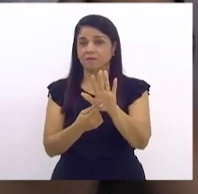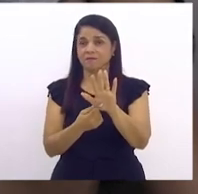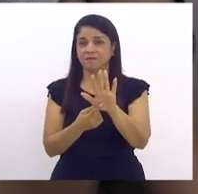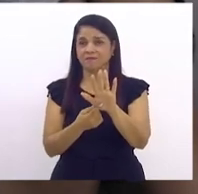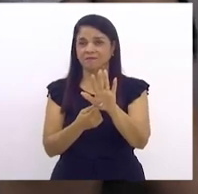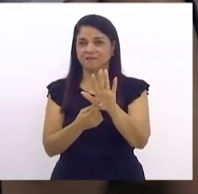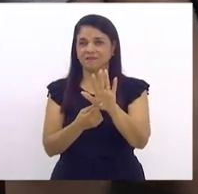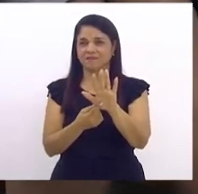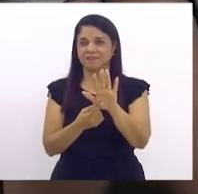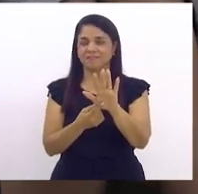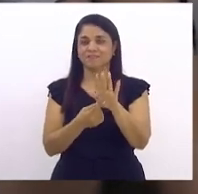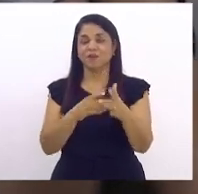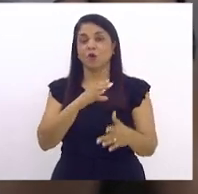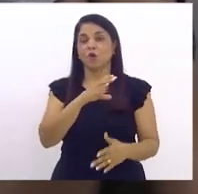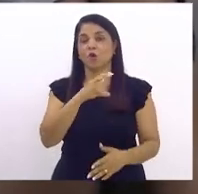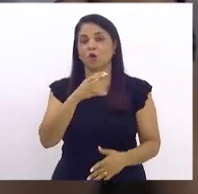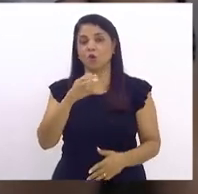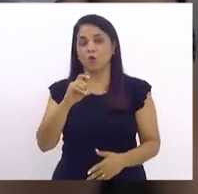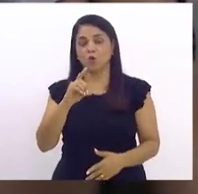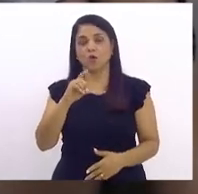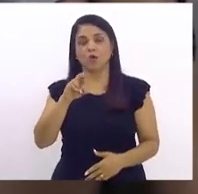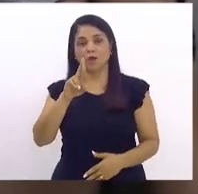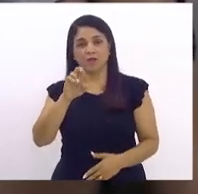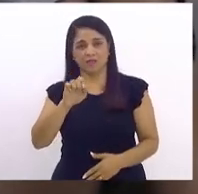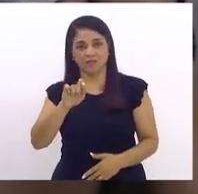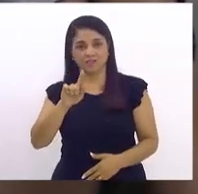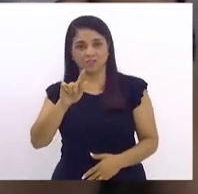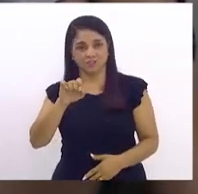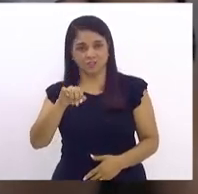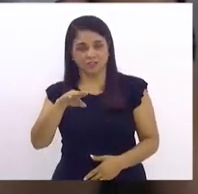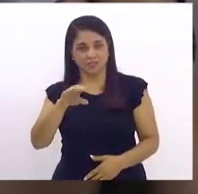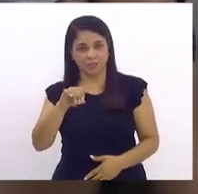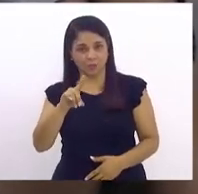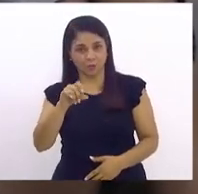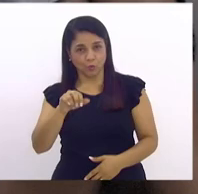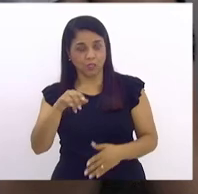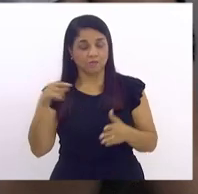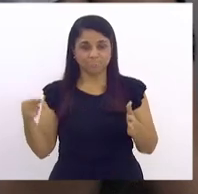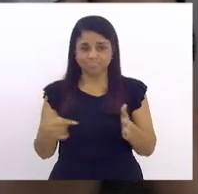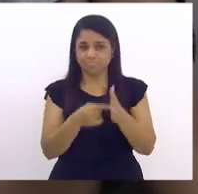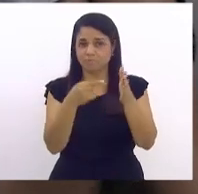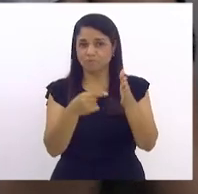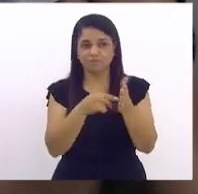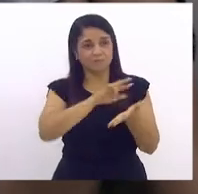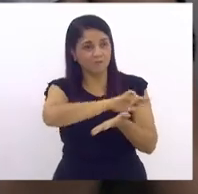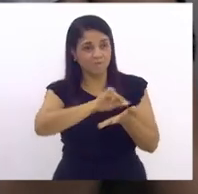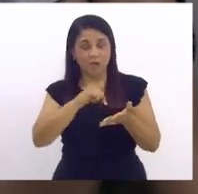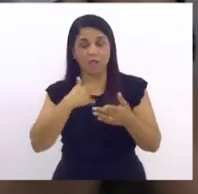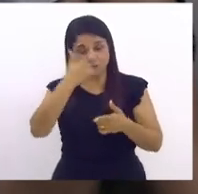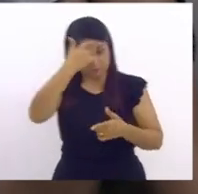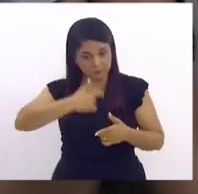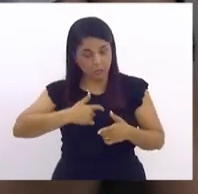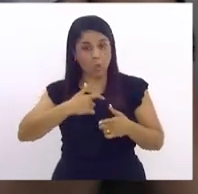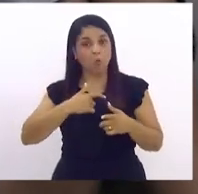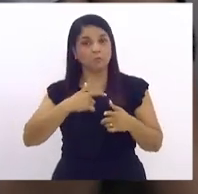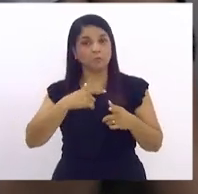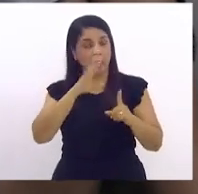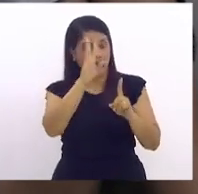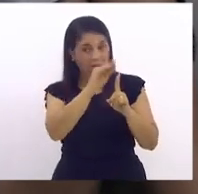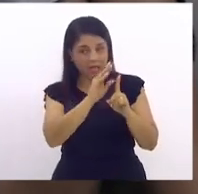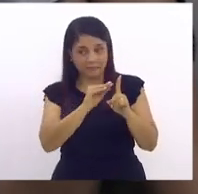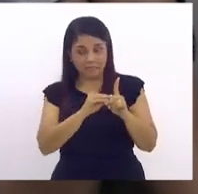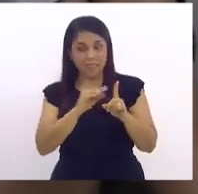na nossa corregedoria diversas denúncias que eu tenho sido objeto de assédio ideológico